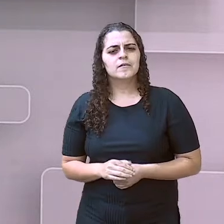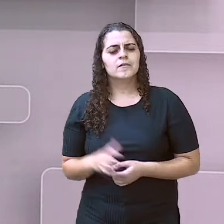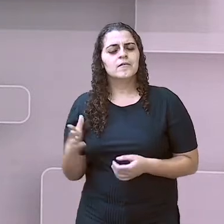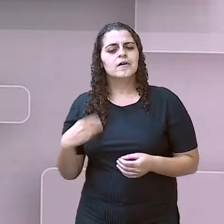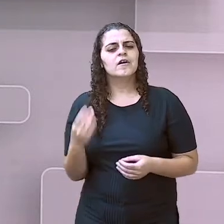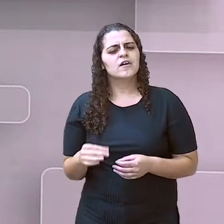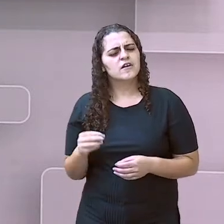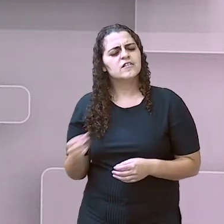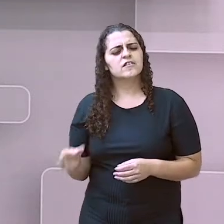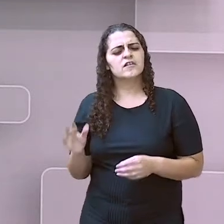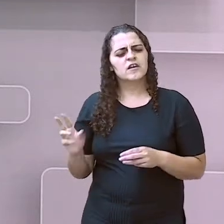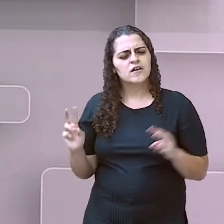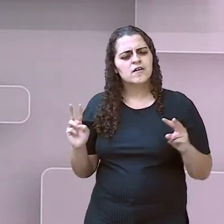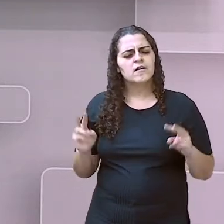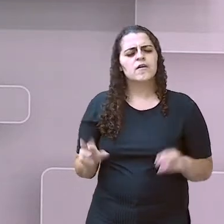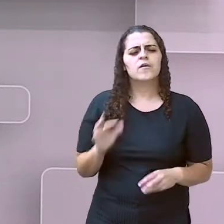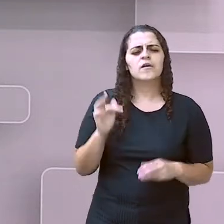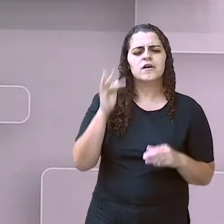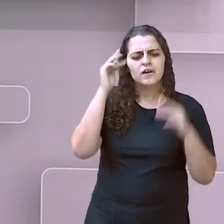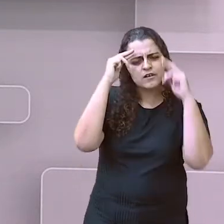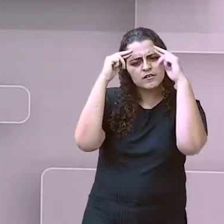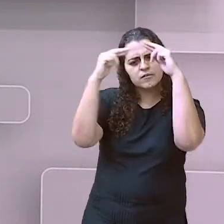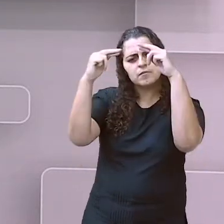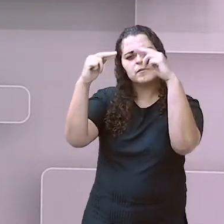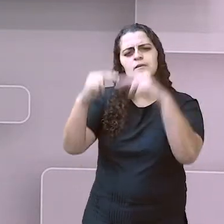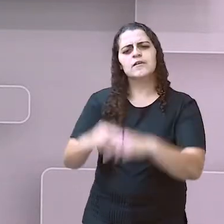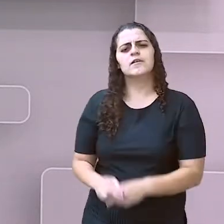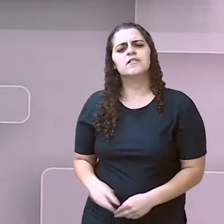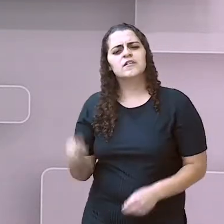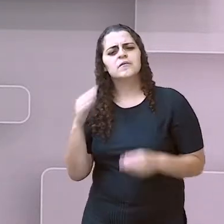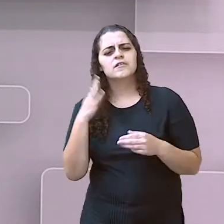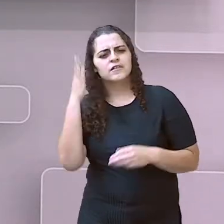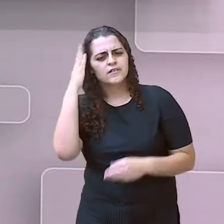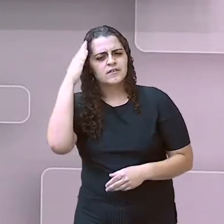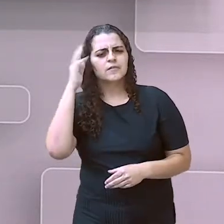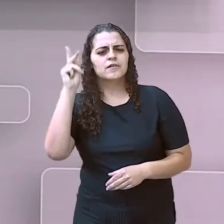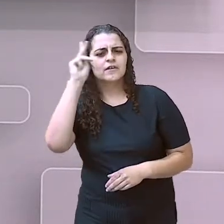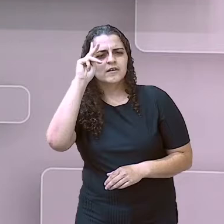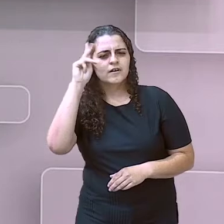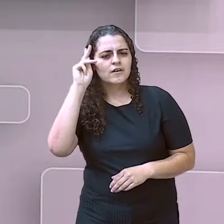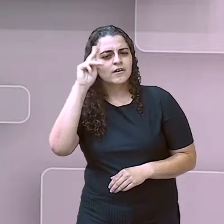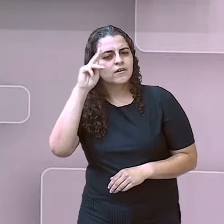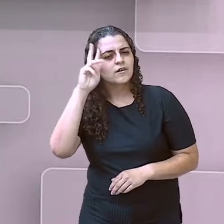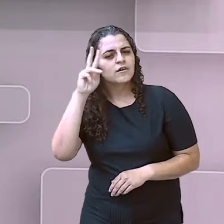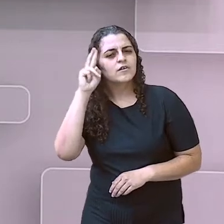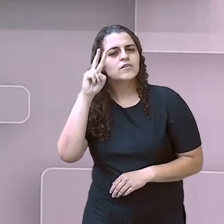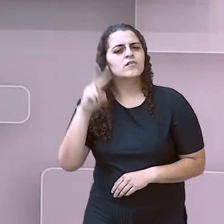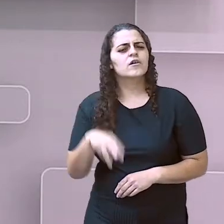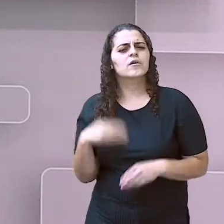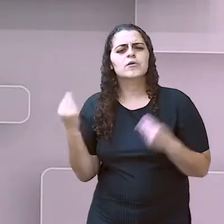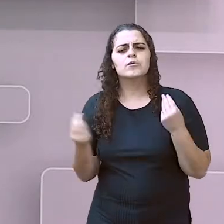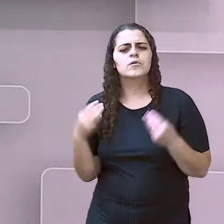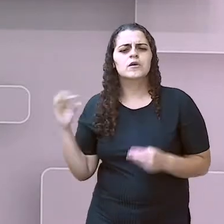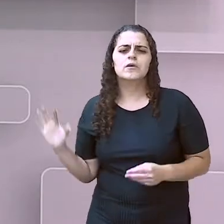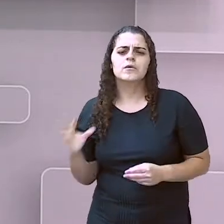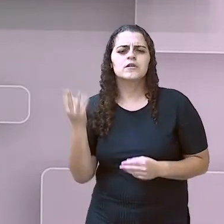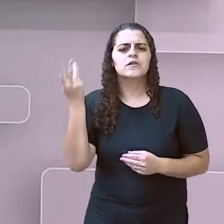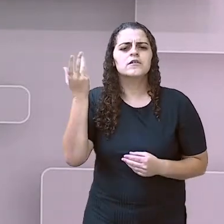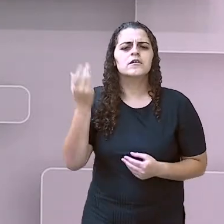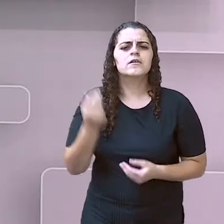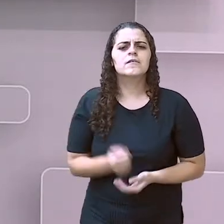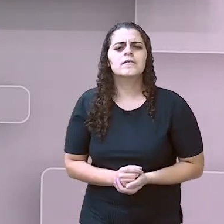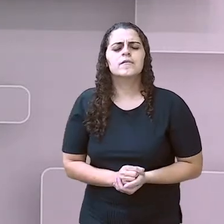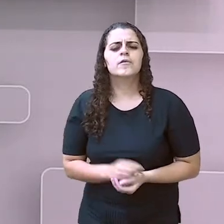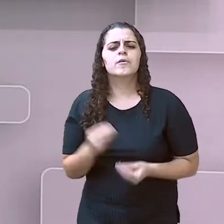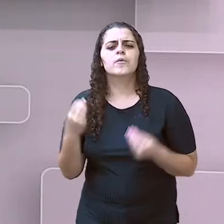Para valorizar. Então, a gente tem que conhecer essa história. Vamos conhecer como que tudo isso